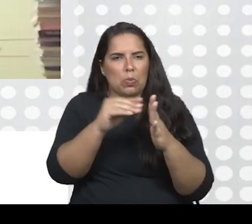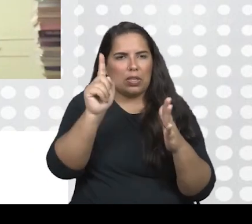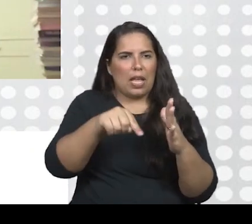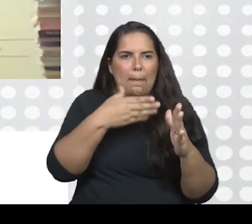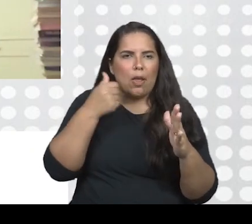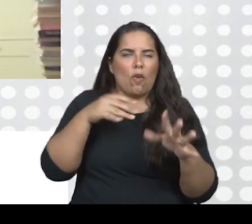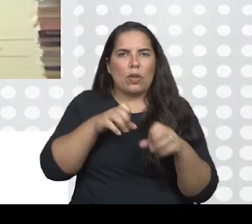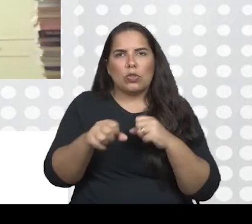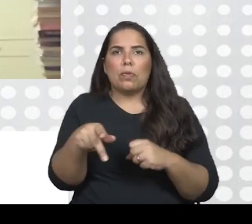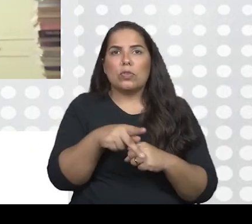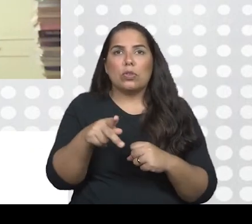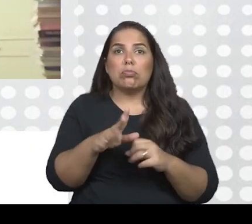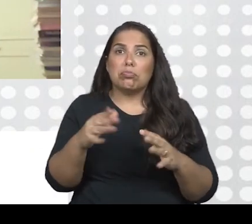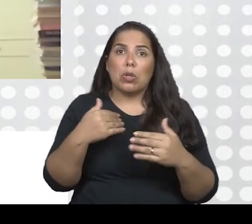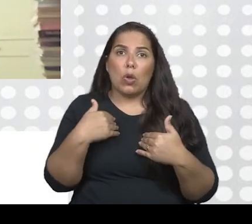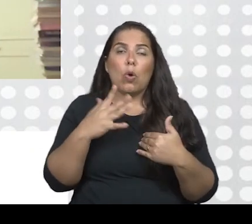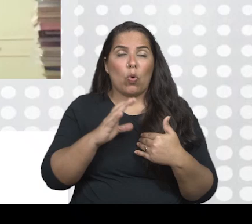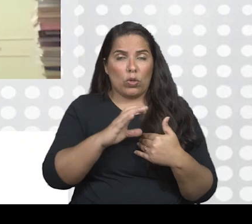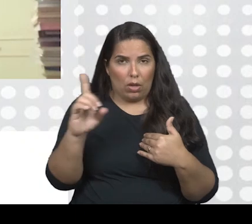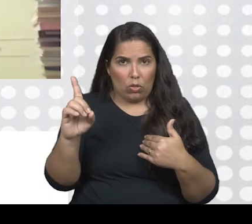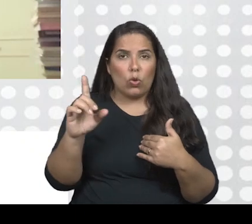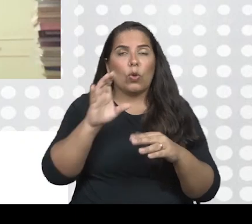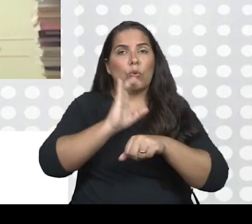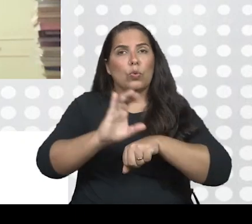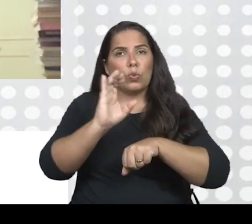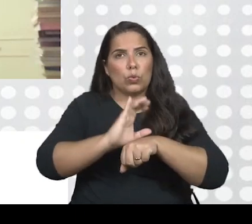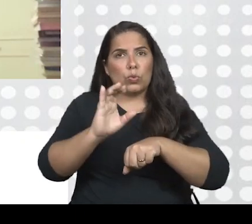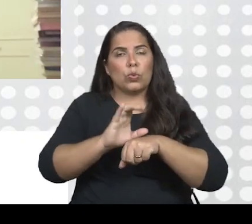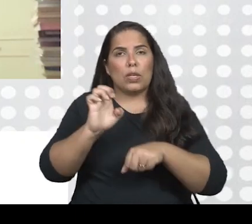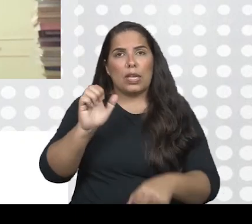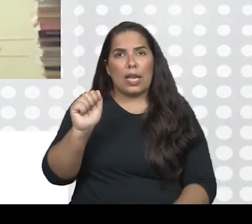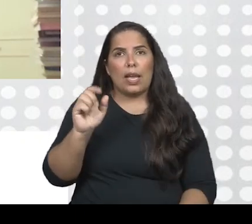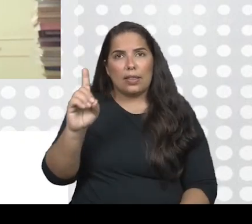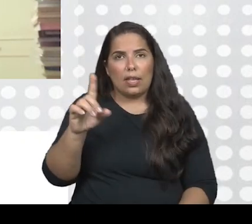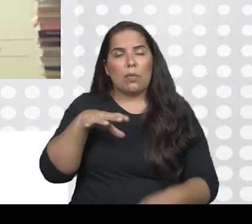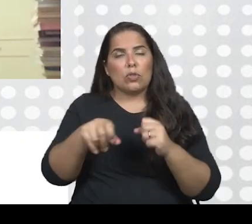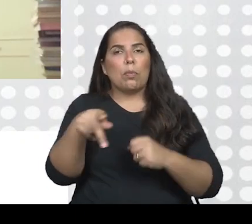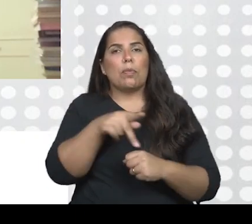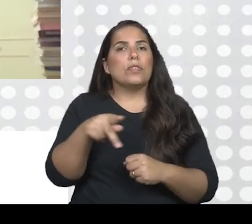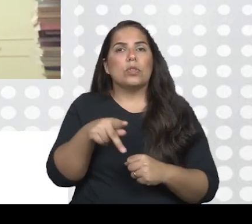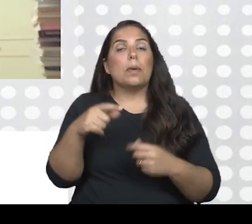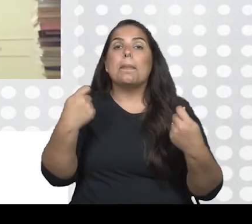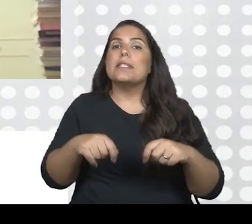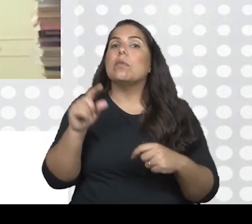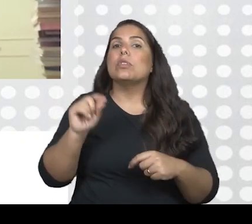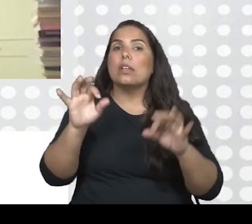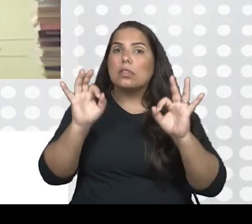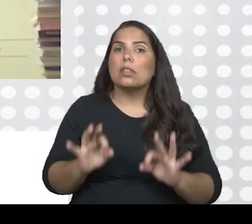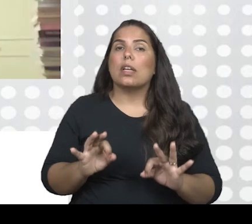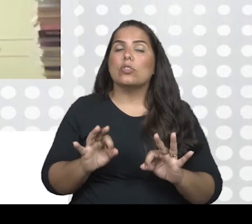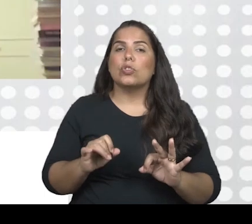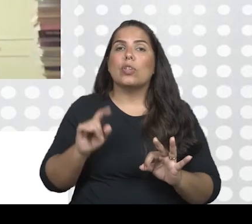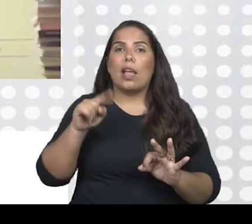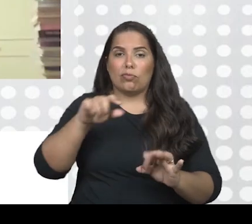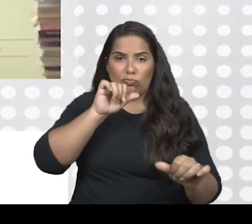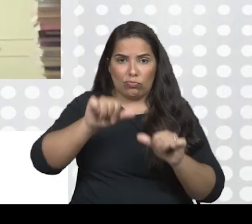melhor para a formação de professores. Eu mesma coordeno um curso EAD de formação de professores. O que precisamos garantir é